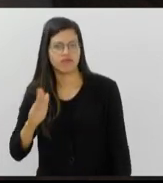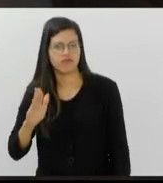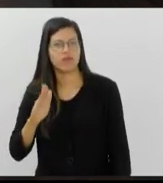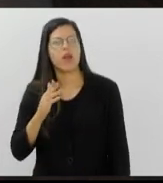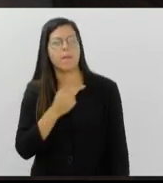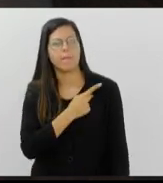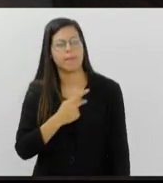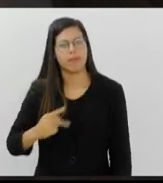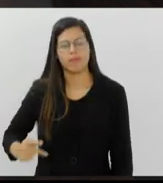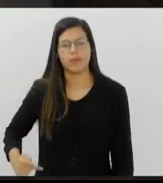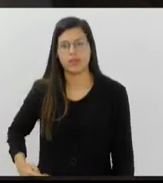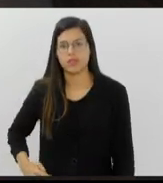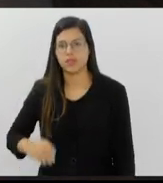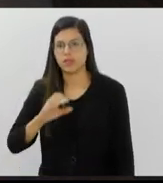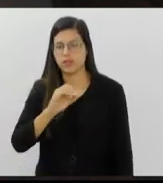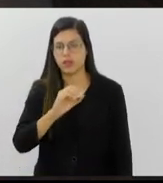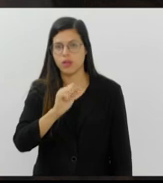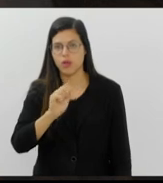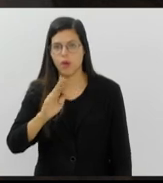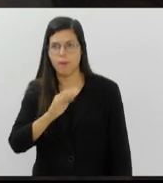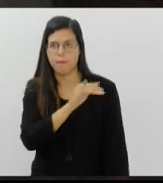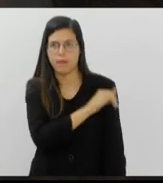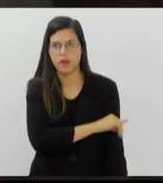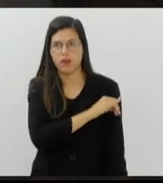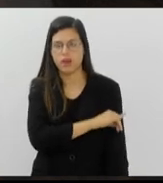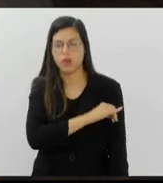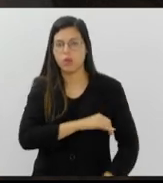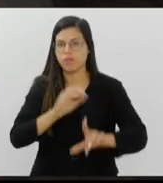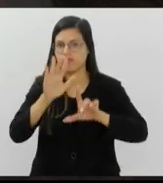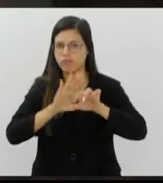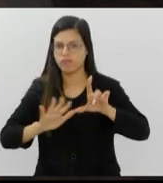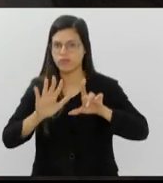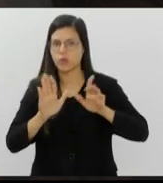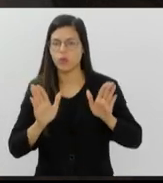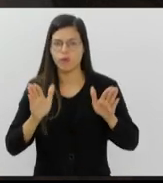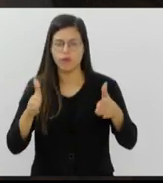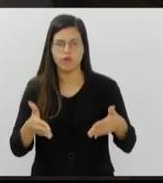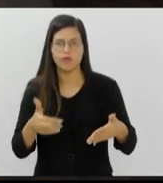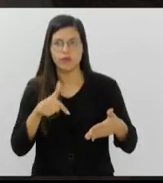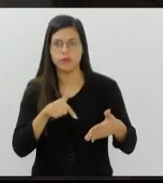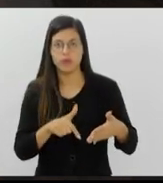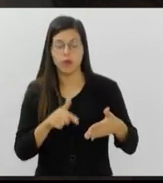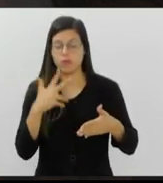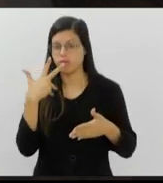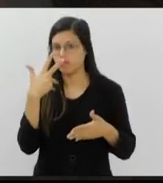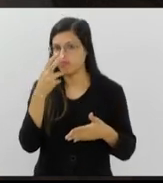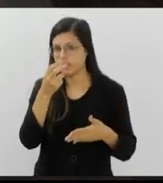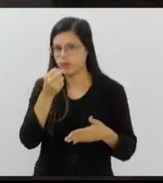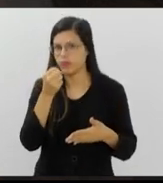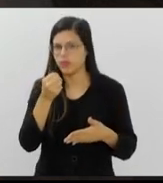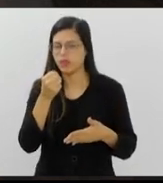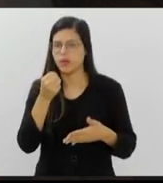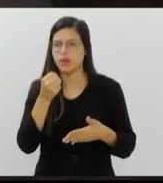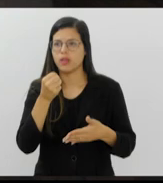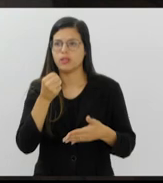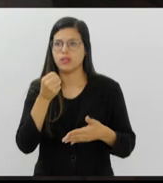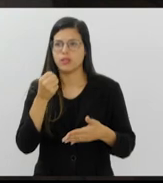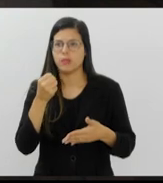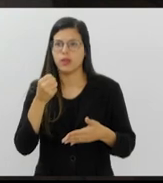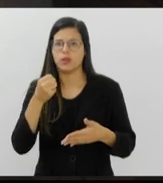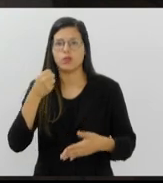OAB Rio de Janeiro, com uma plataforma voltada ao fortalecimento das prerrogativas